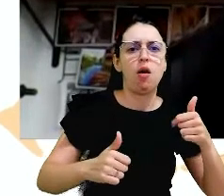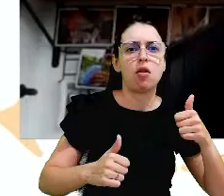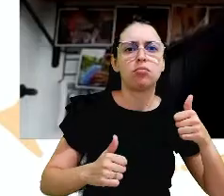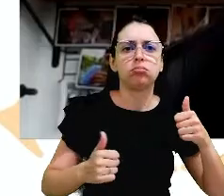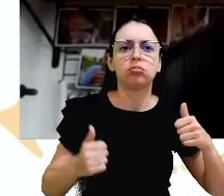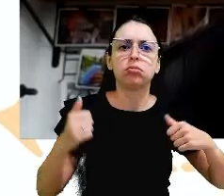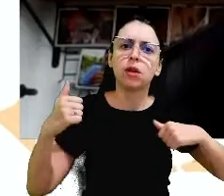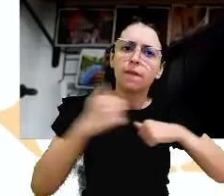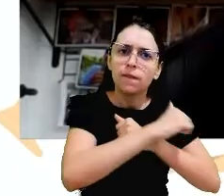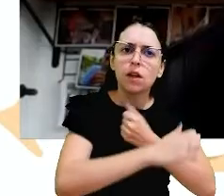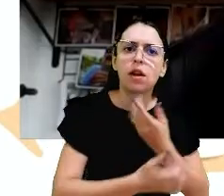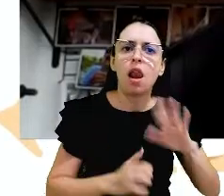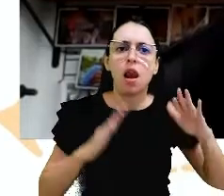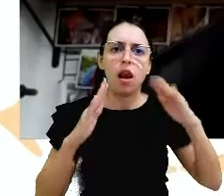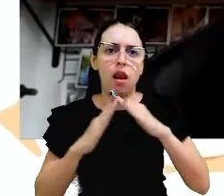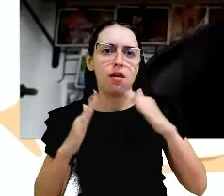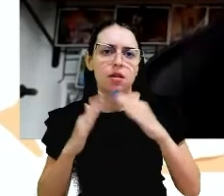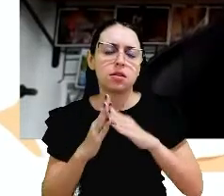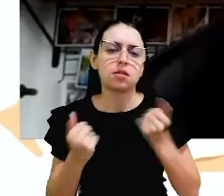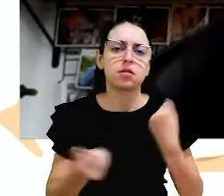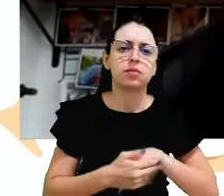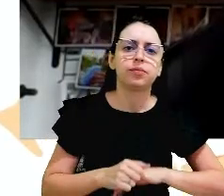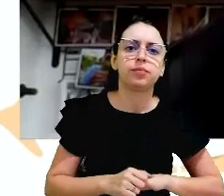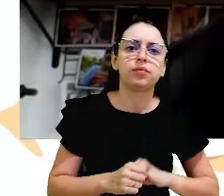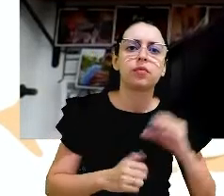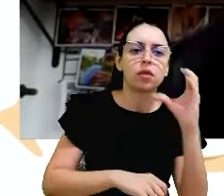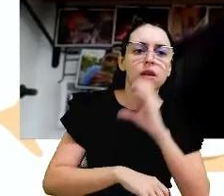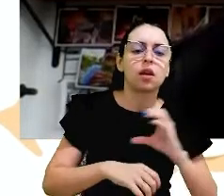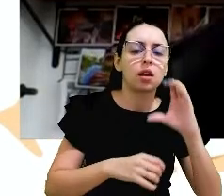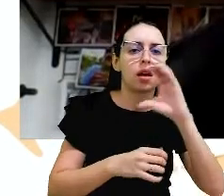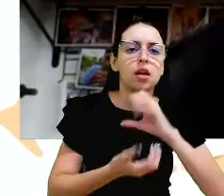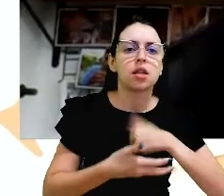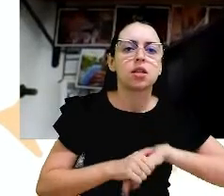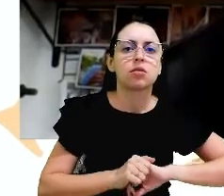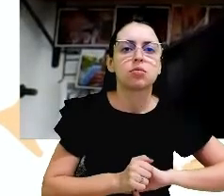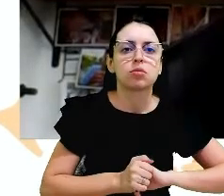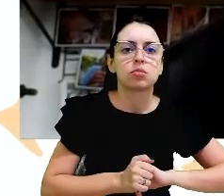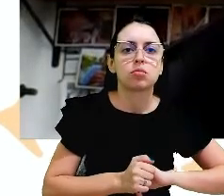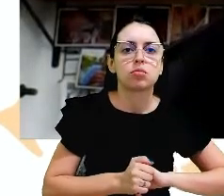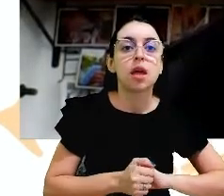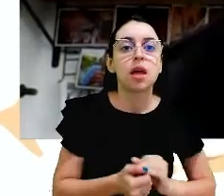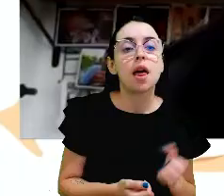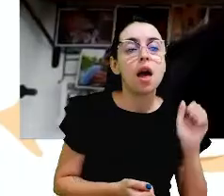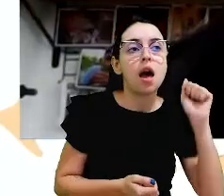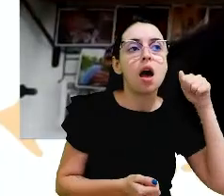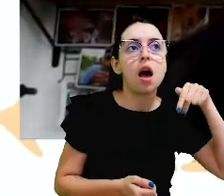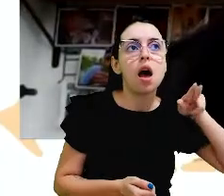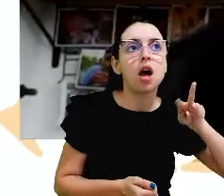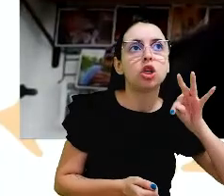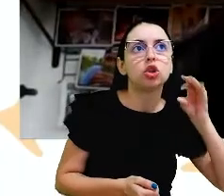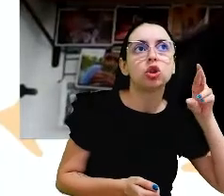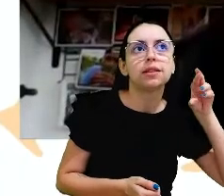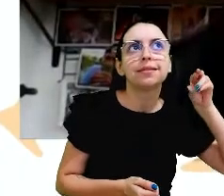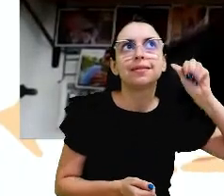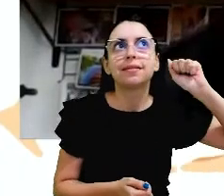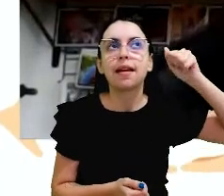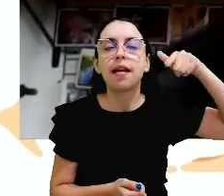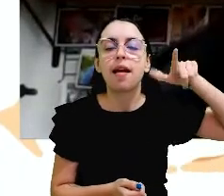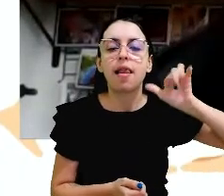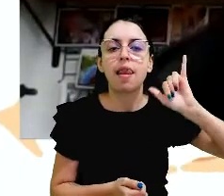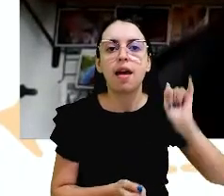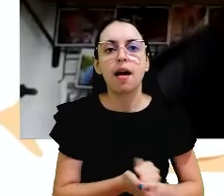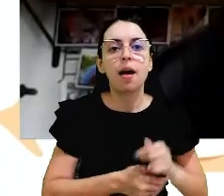em Direitos Humanos e Justiça Social pela University of New South Wales, na Austrália, pós-graduada em Direito